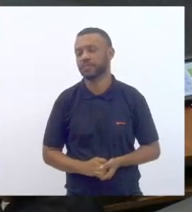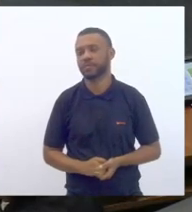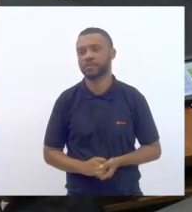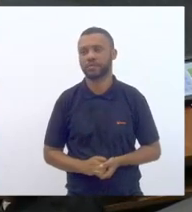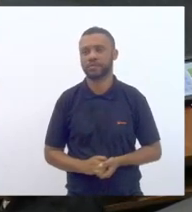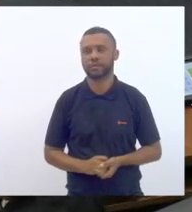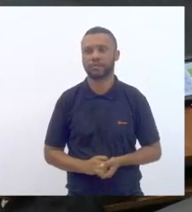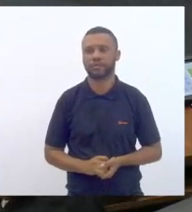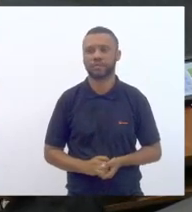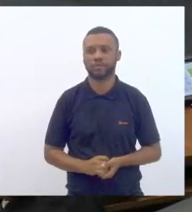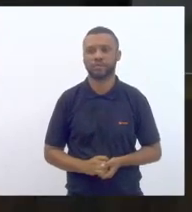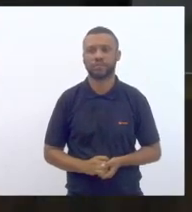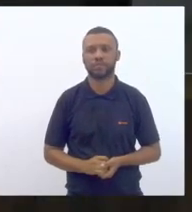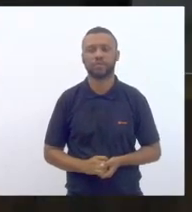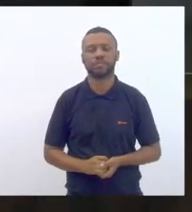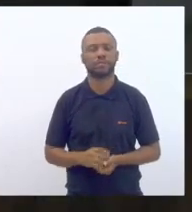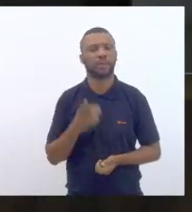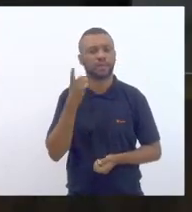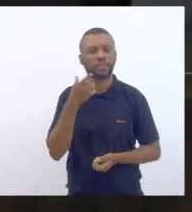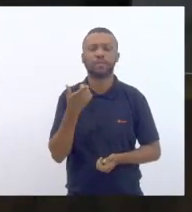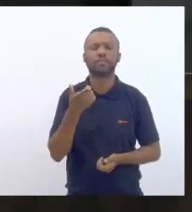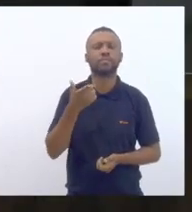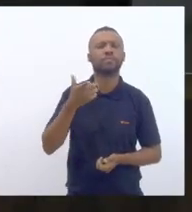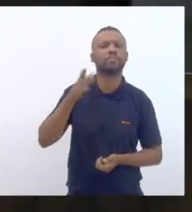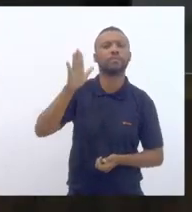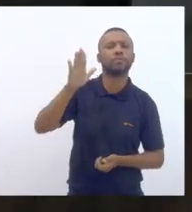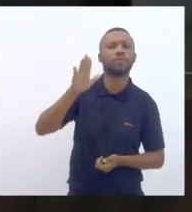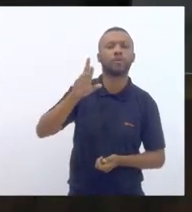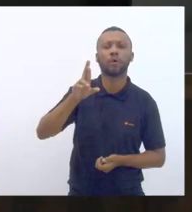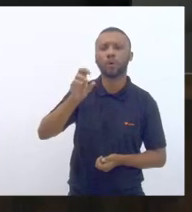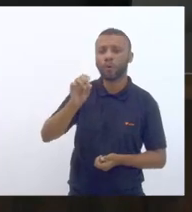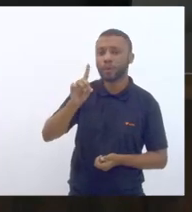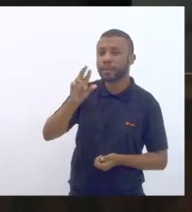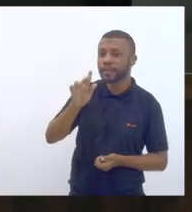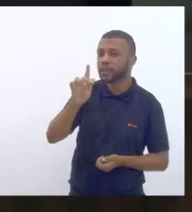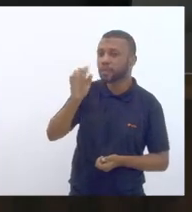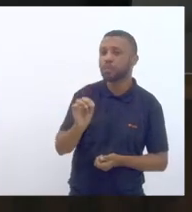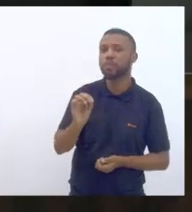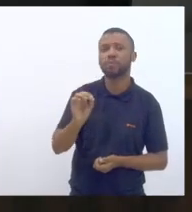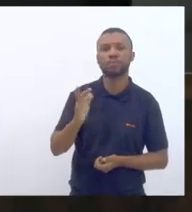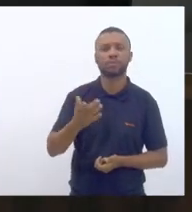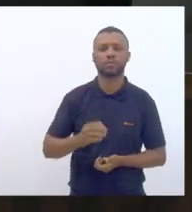Está dizendo a deputada, cadê o Rodrigo, por favor? Rodrigo?